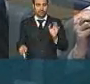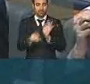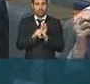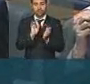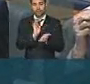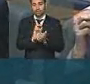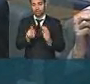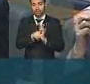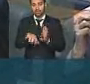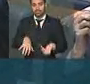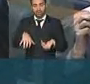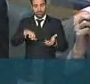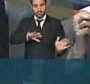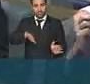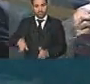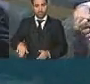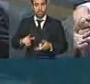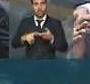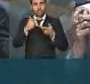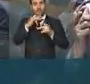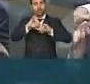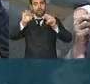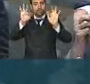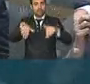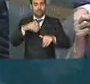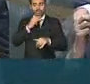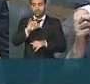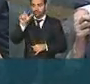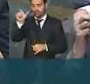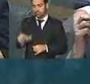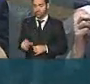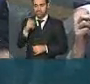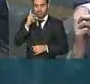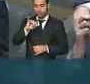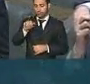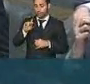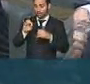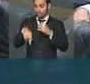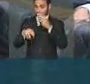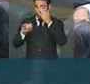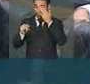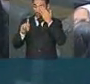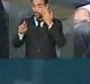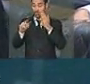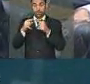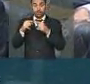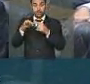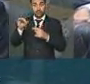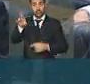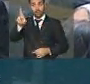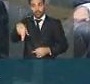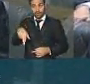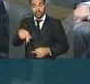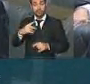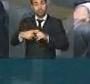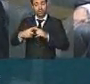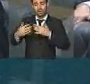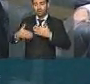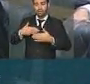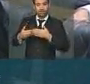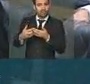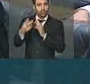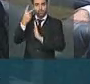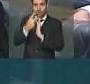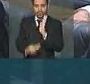Só para concluir, eu quero dizer que o deputado Raul Jucma tem razão quando disse que qualquer matéria, qualquer